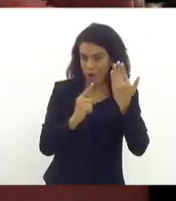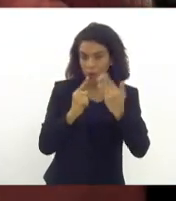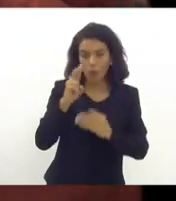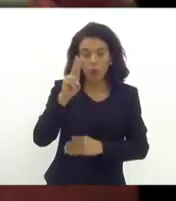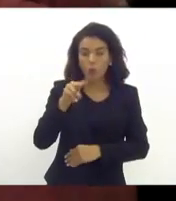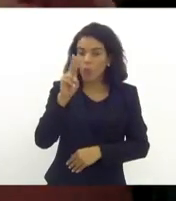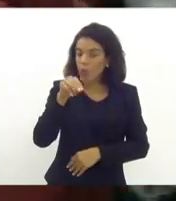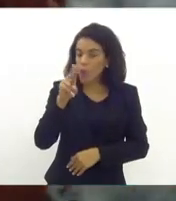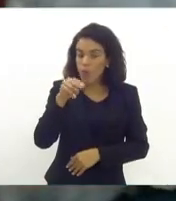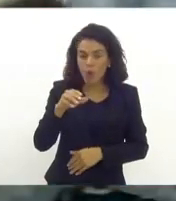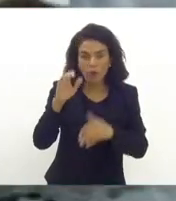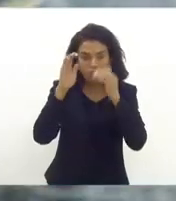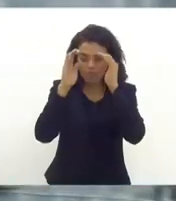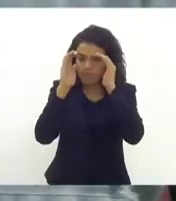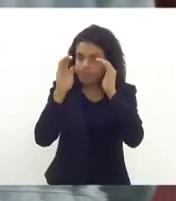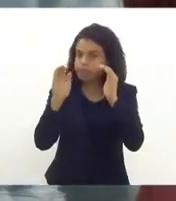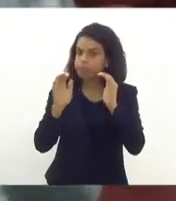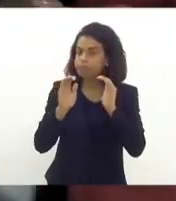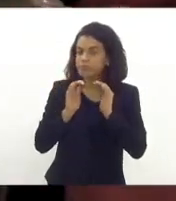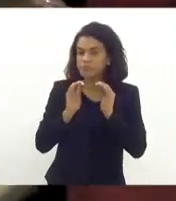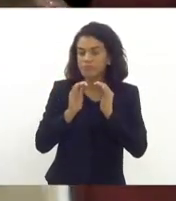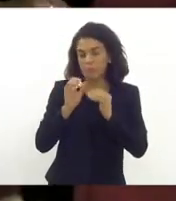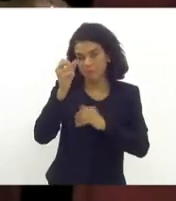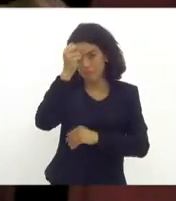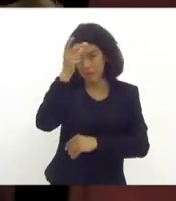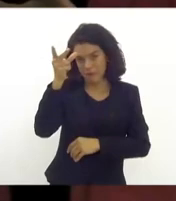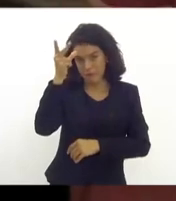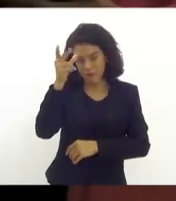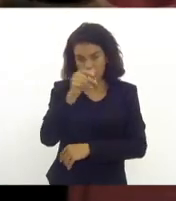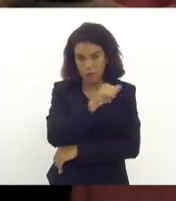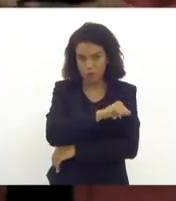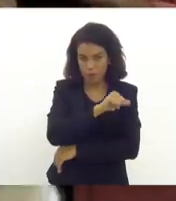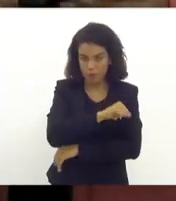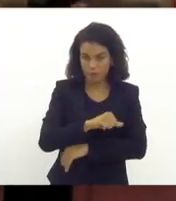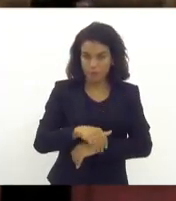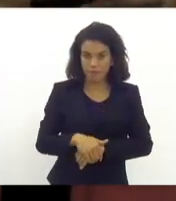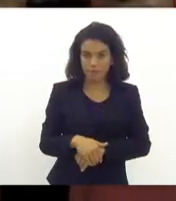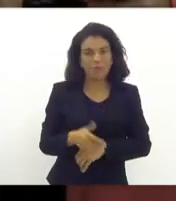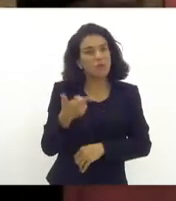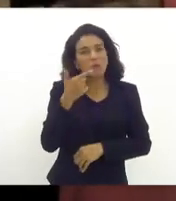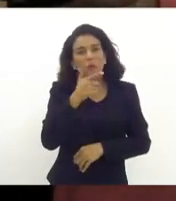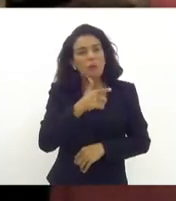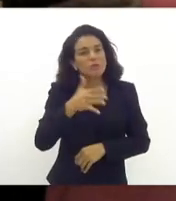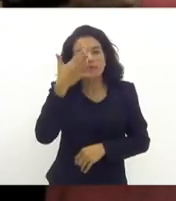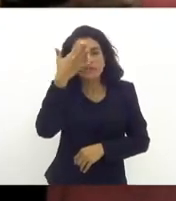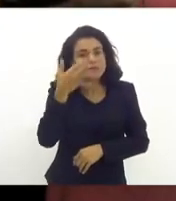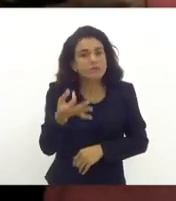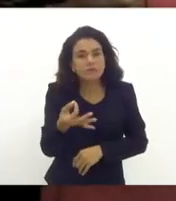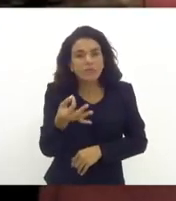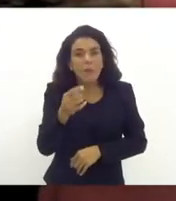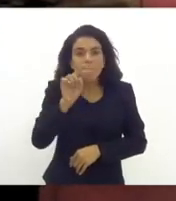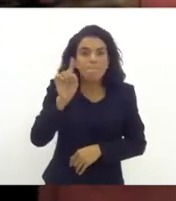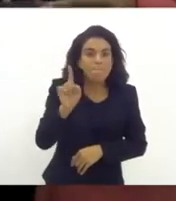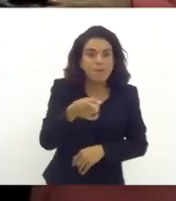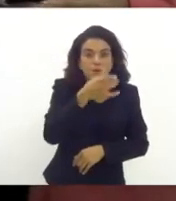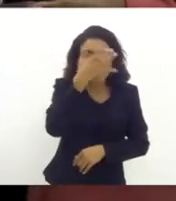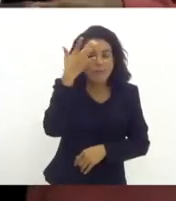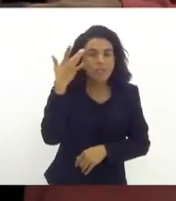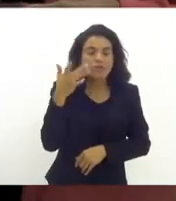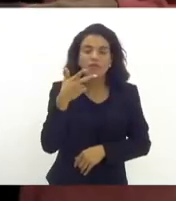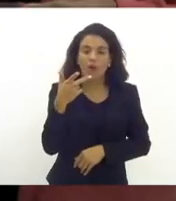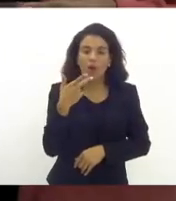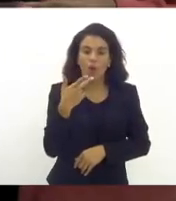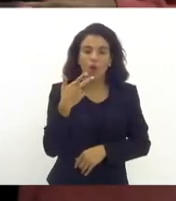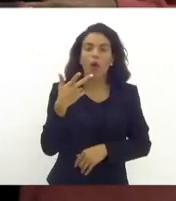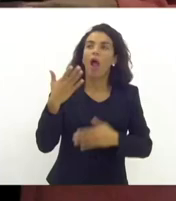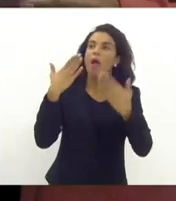escutadas essa sugestões pela Prefeitura do Rio de Janeiro eu não consigo entender mil pessoas aqui falaram o